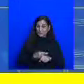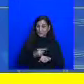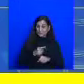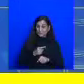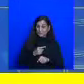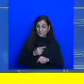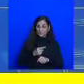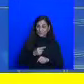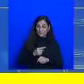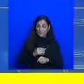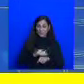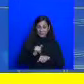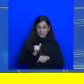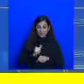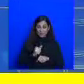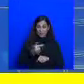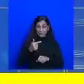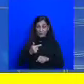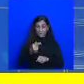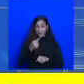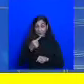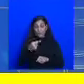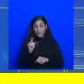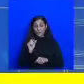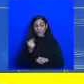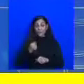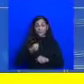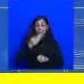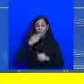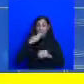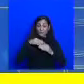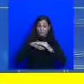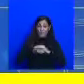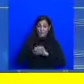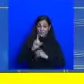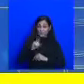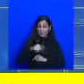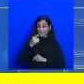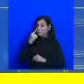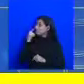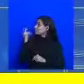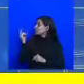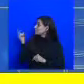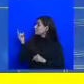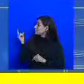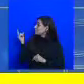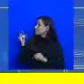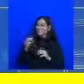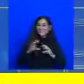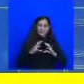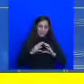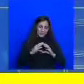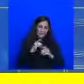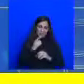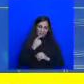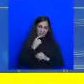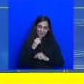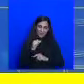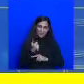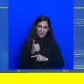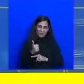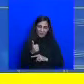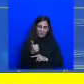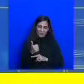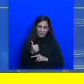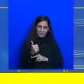hein? Vamos chamar o 7º e último número da Time Mania. Bola vermelha, número 11,